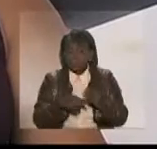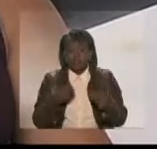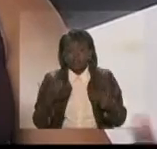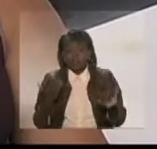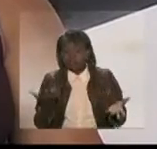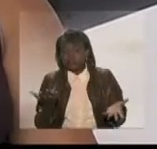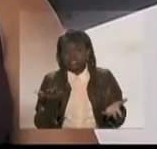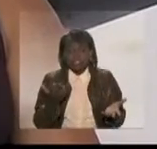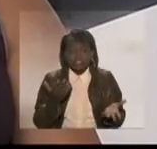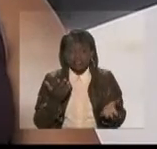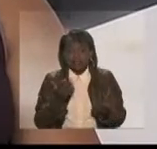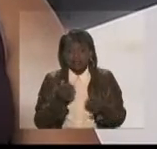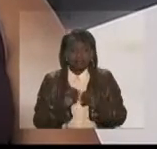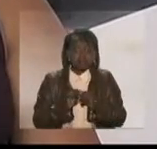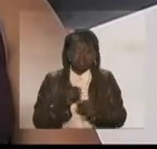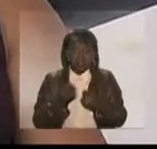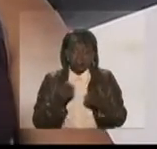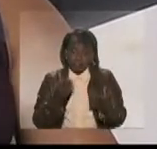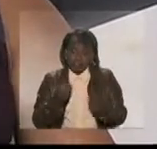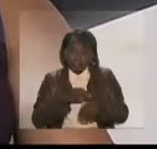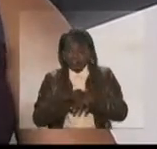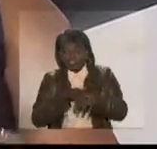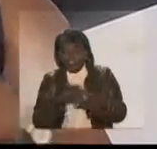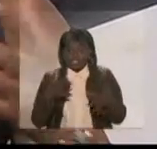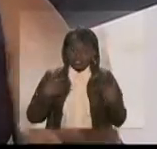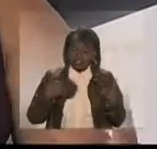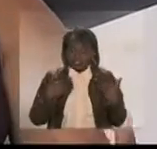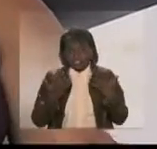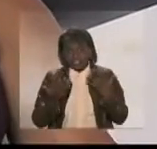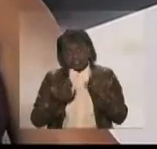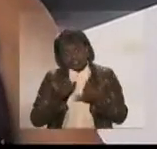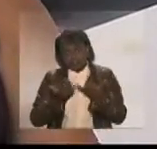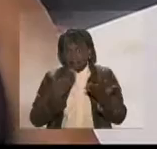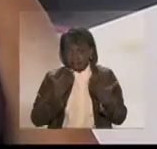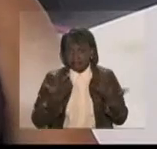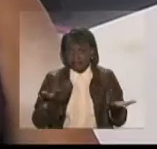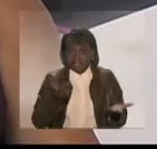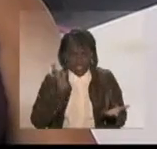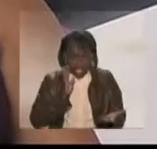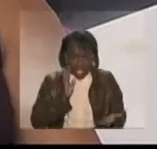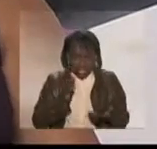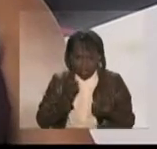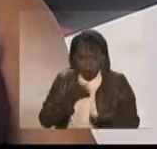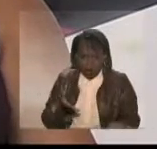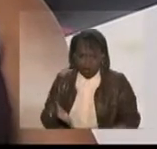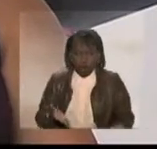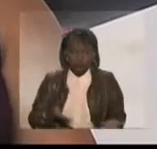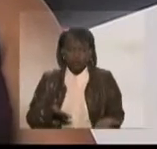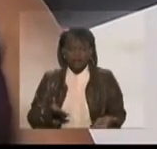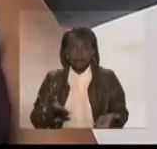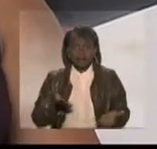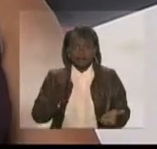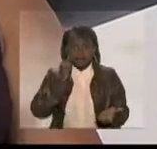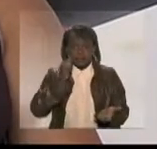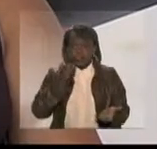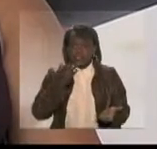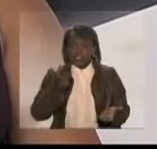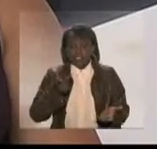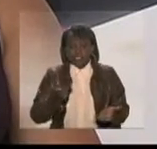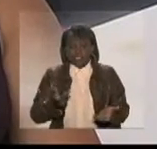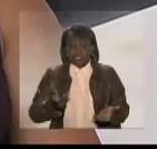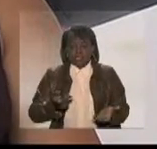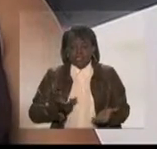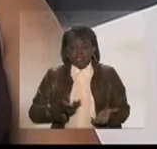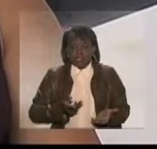perguntei, e daí, como é que foi o momento? E a gente leva de forma bem descontraída, né? Foi legal, foi bom? Aí